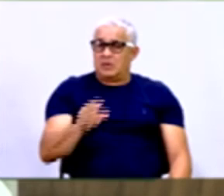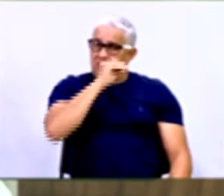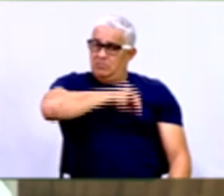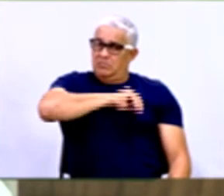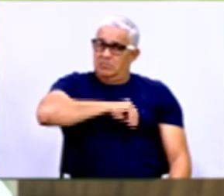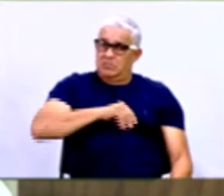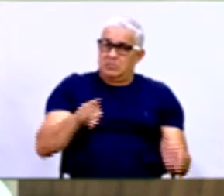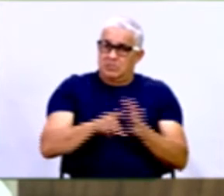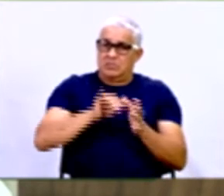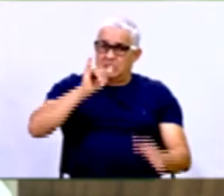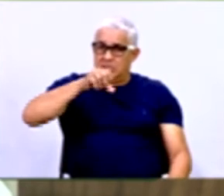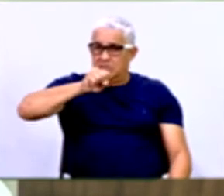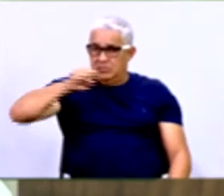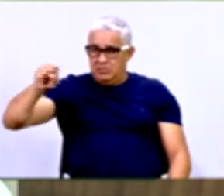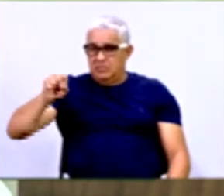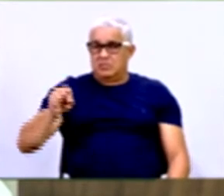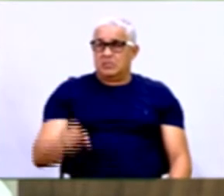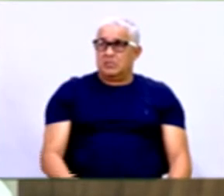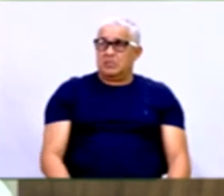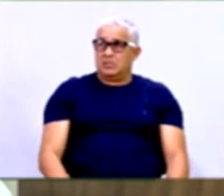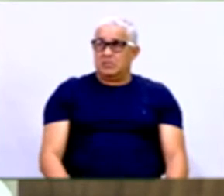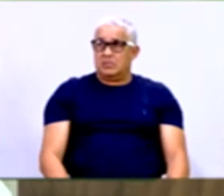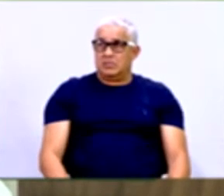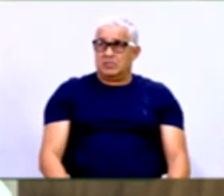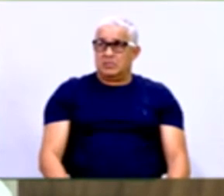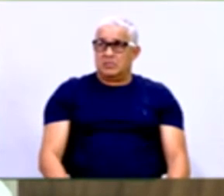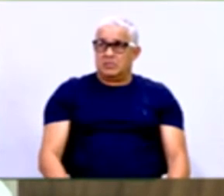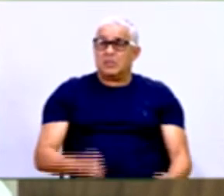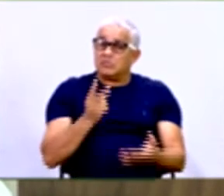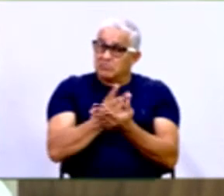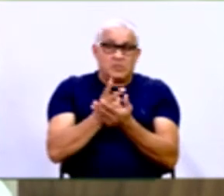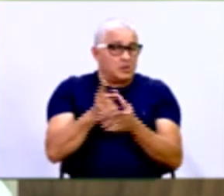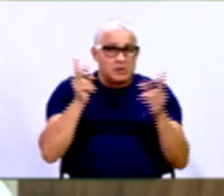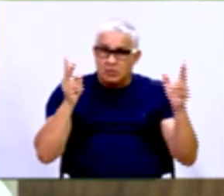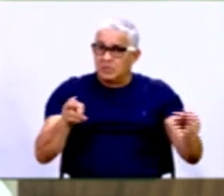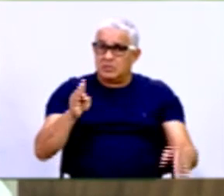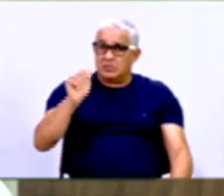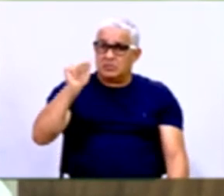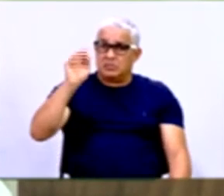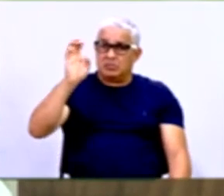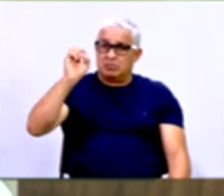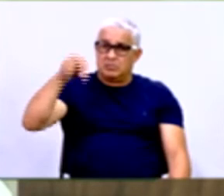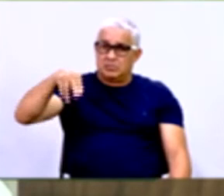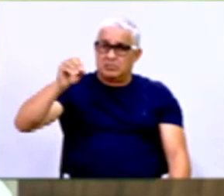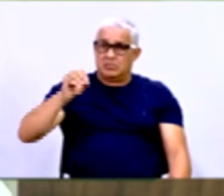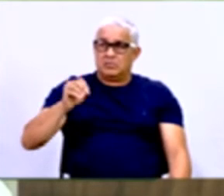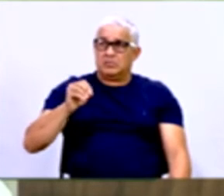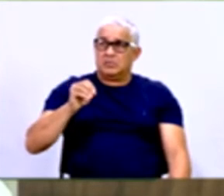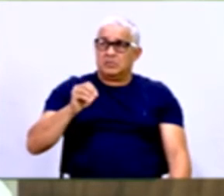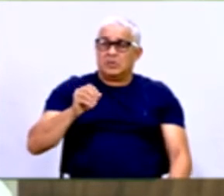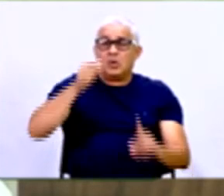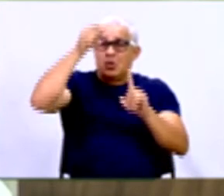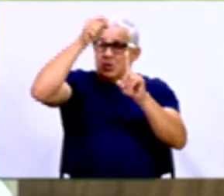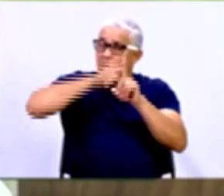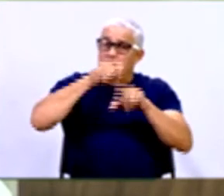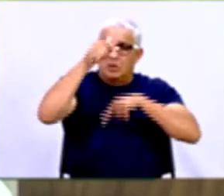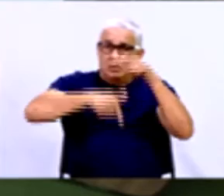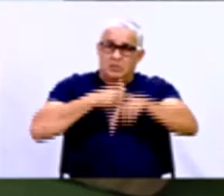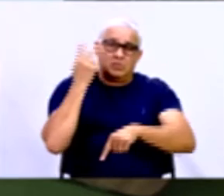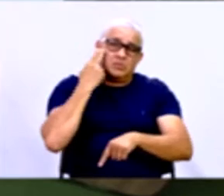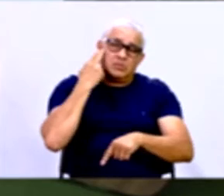Previdência, porque esse é o nosso fim, mas é o mesmo abono que receberia quem também trabalhou até 30 dias no